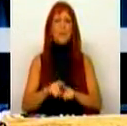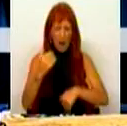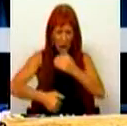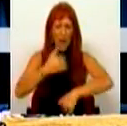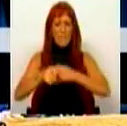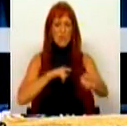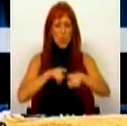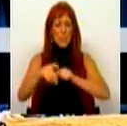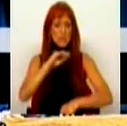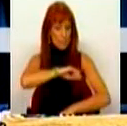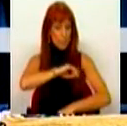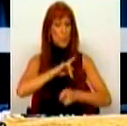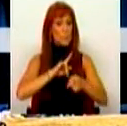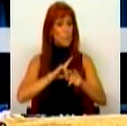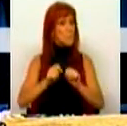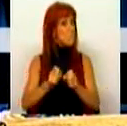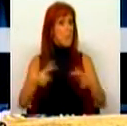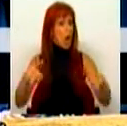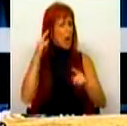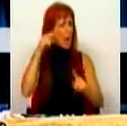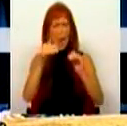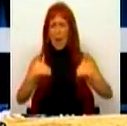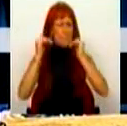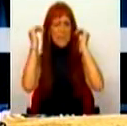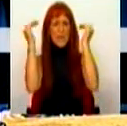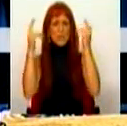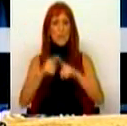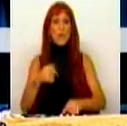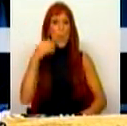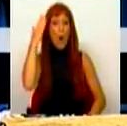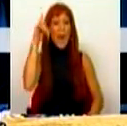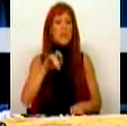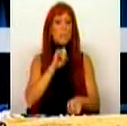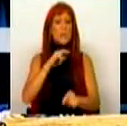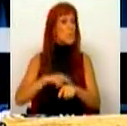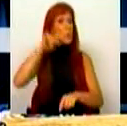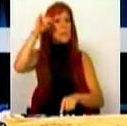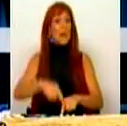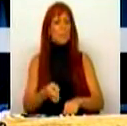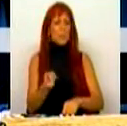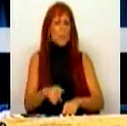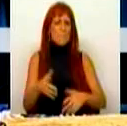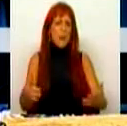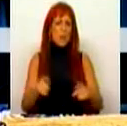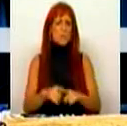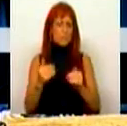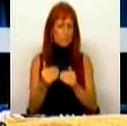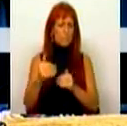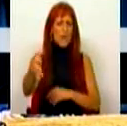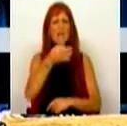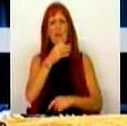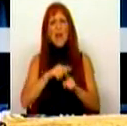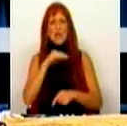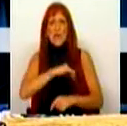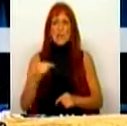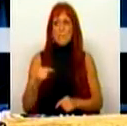avancemos numa política salarial de maior ambição. E eu acho que é que talvez à altura também de, para além de falarmos de